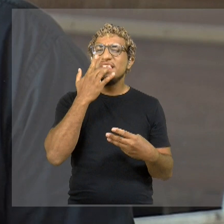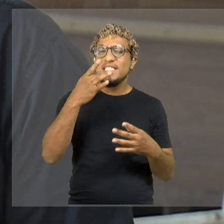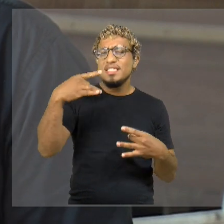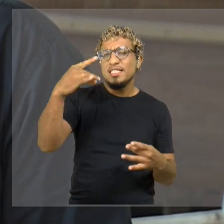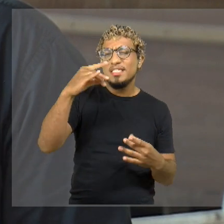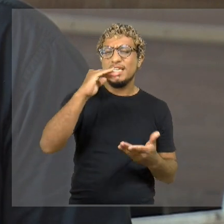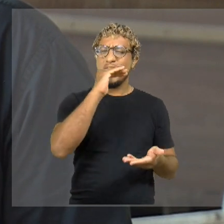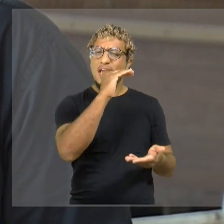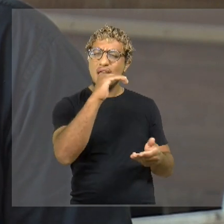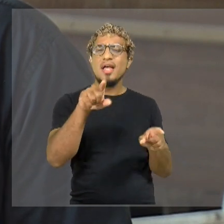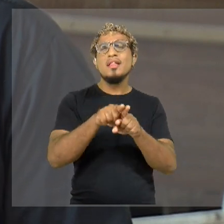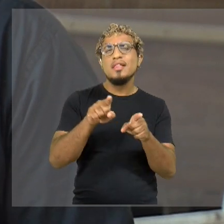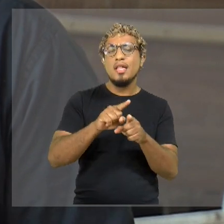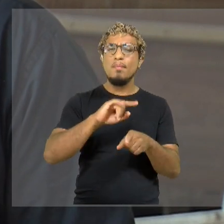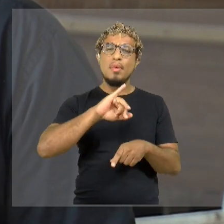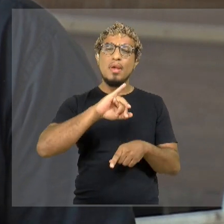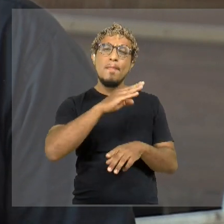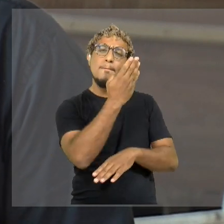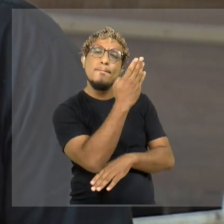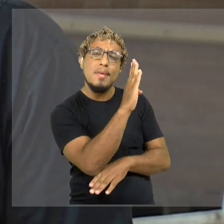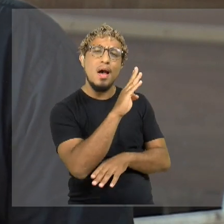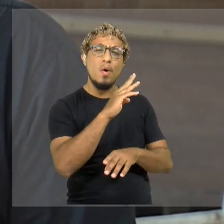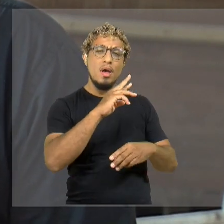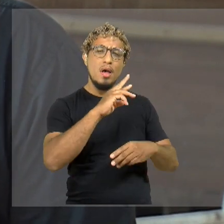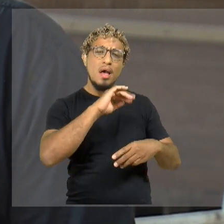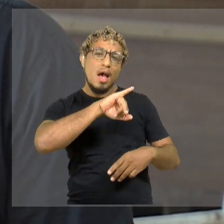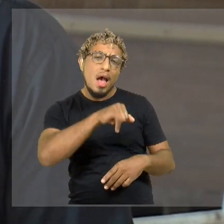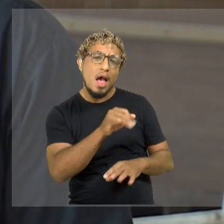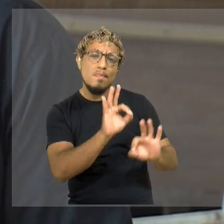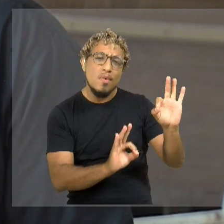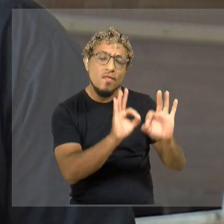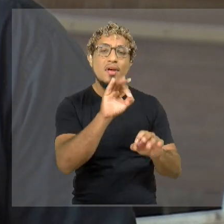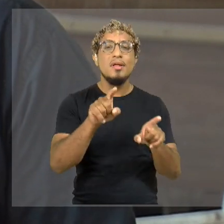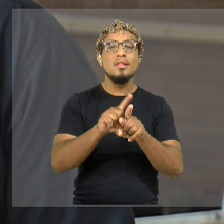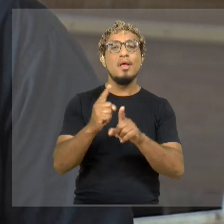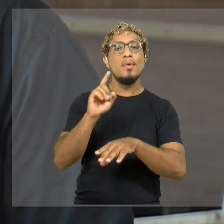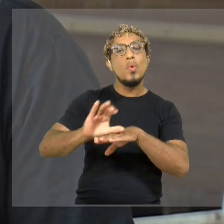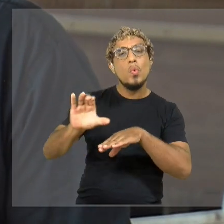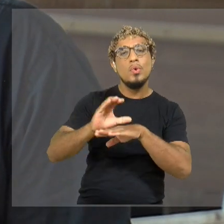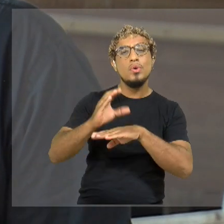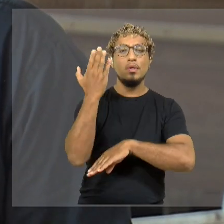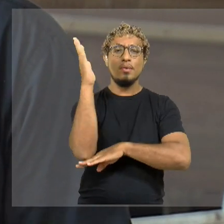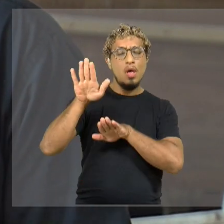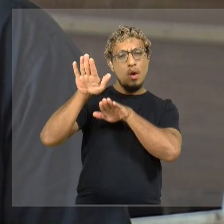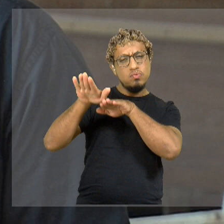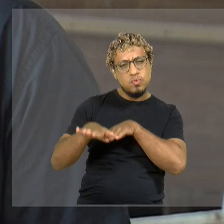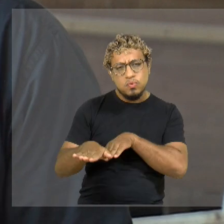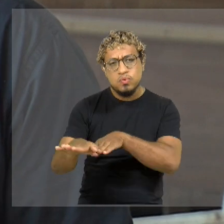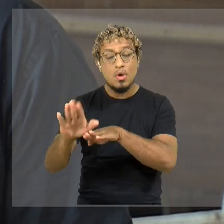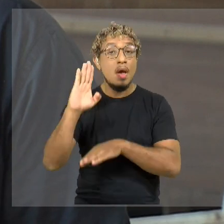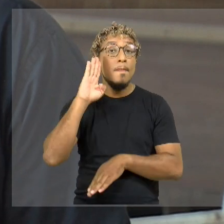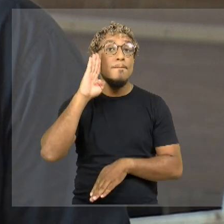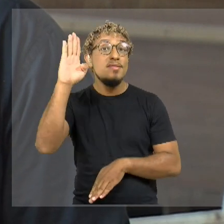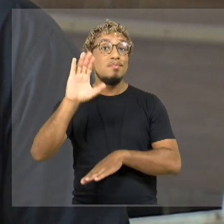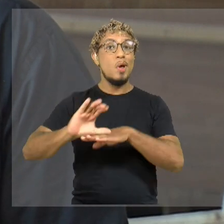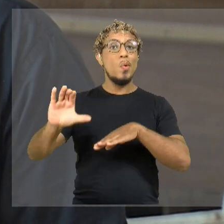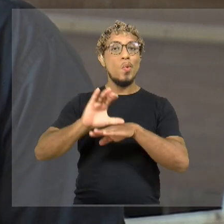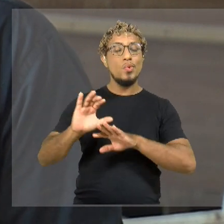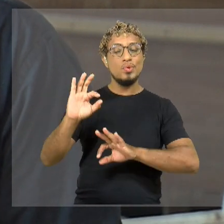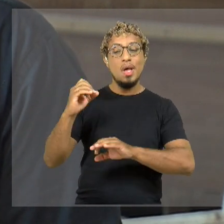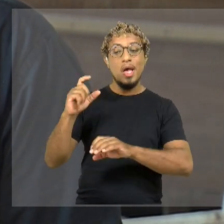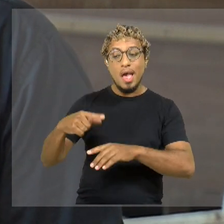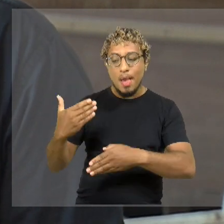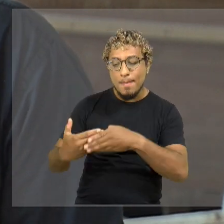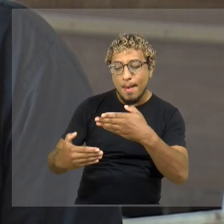temos reaproveitamento de madeira, nós temos o curso de marcenaria e um dos nossos cursos principais, que é a construção de